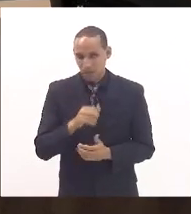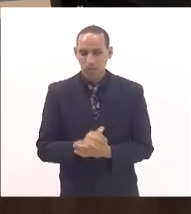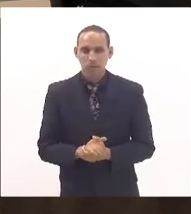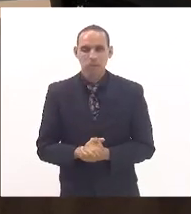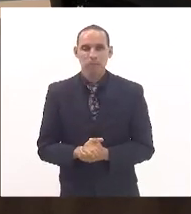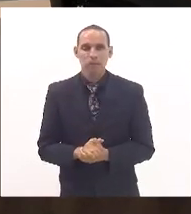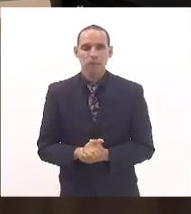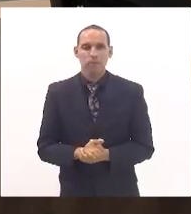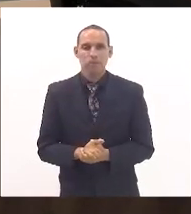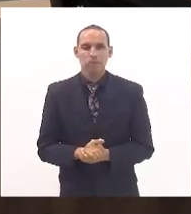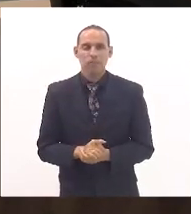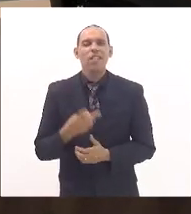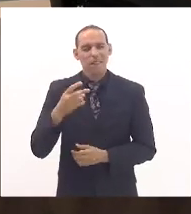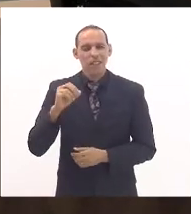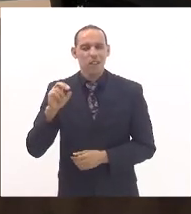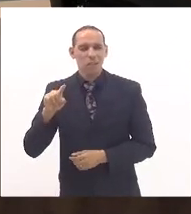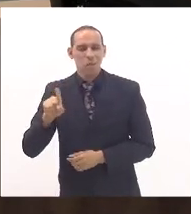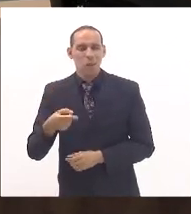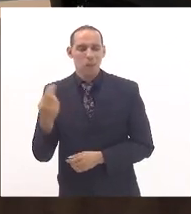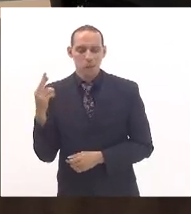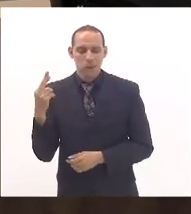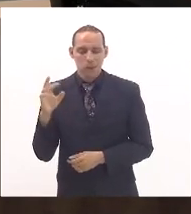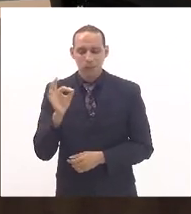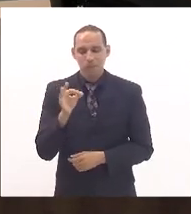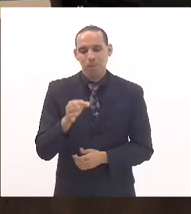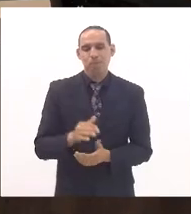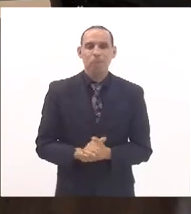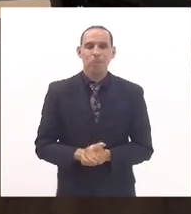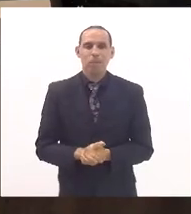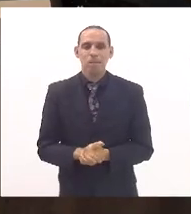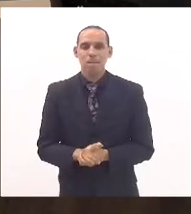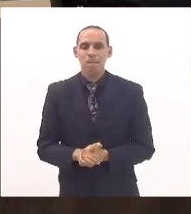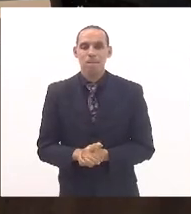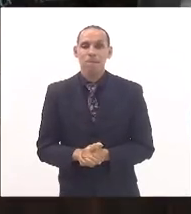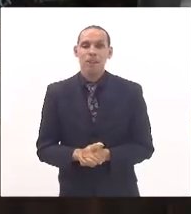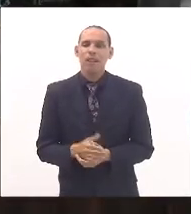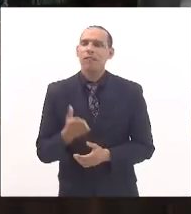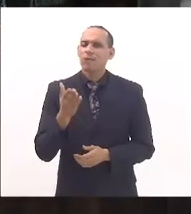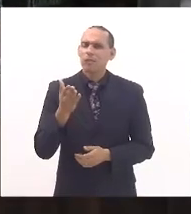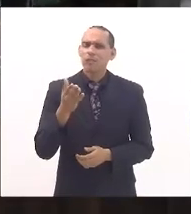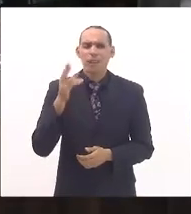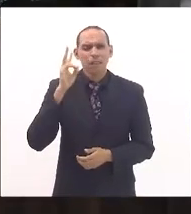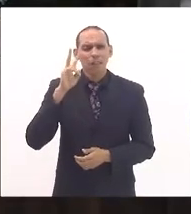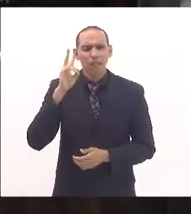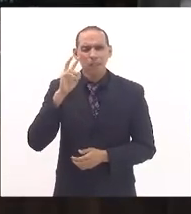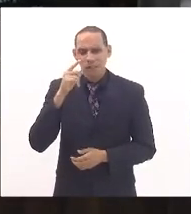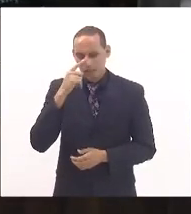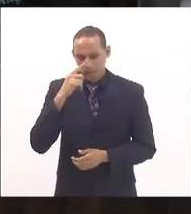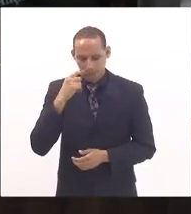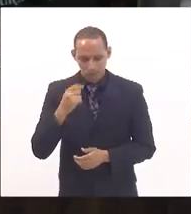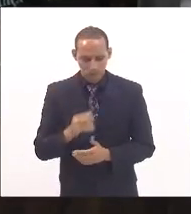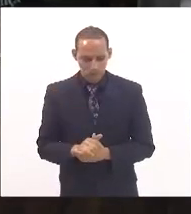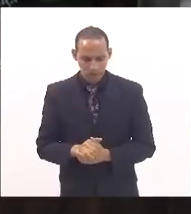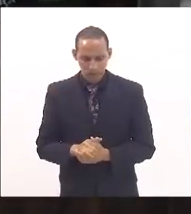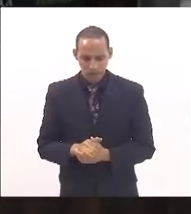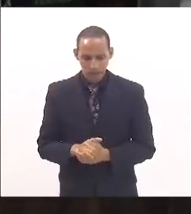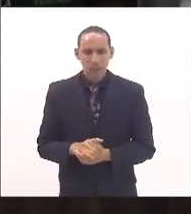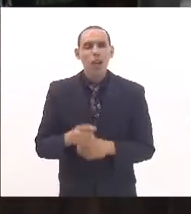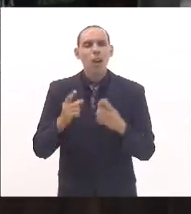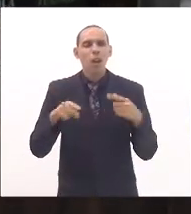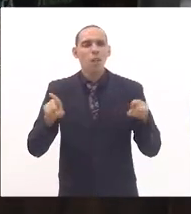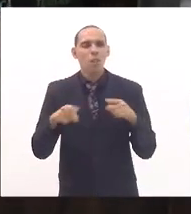Né? 20 milhões de reais. Né? Então, isso Vossa Excelência está me lembrando de uma música que o